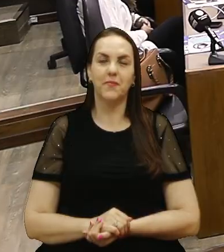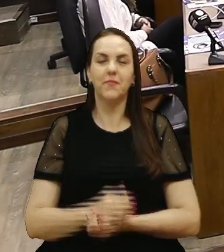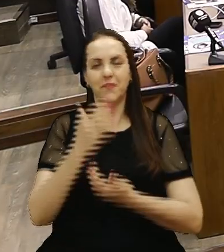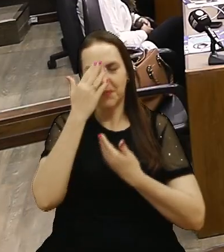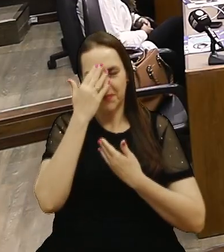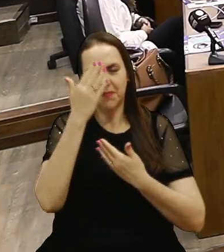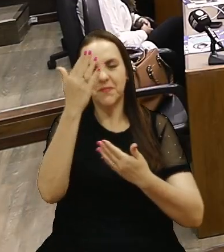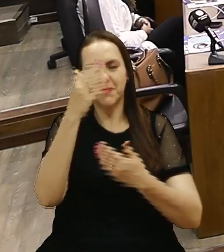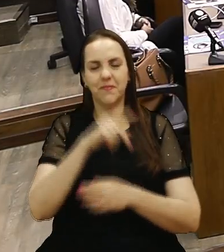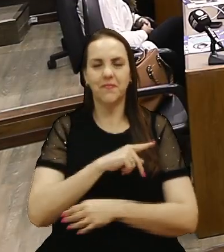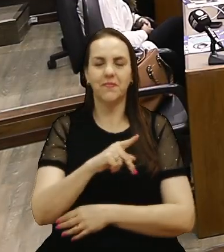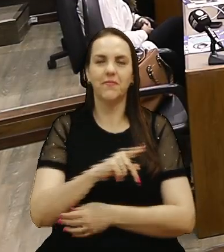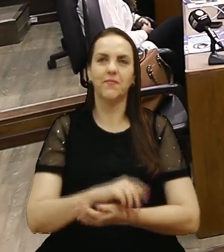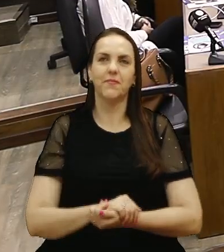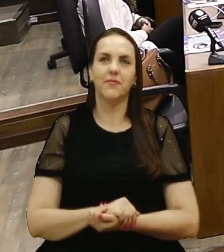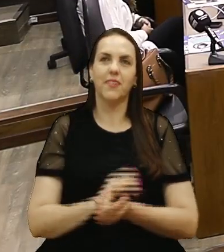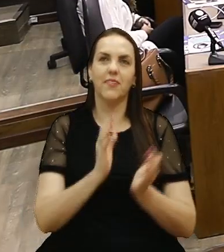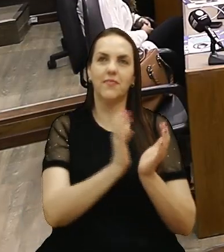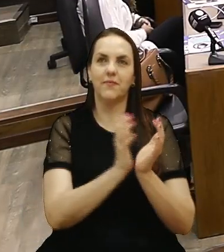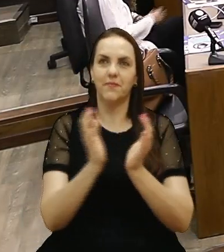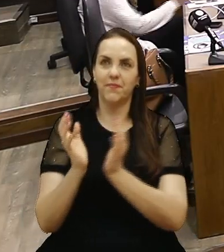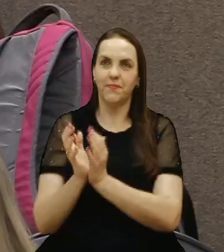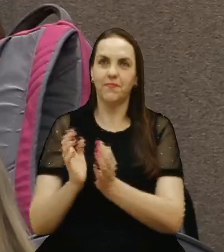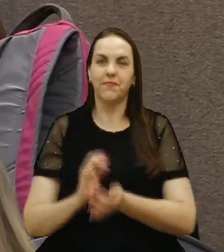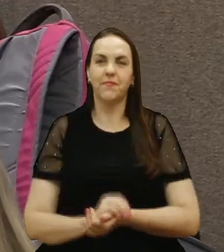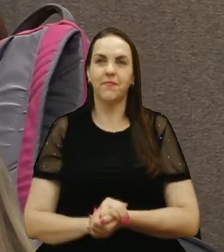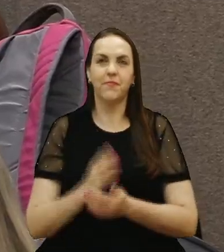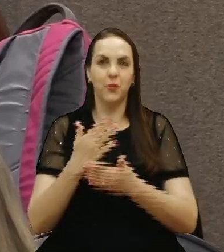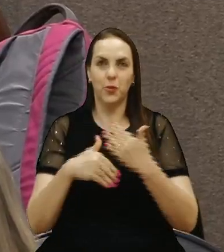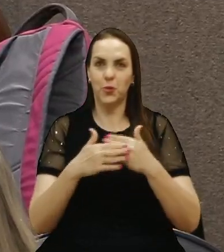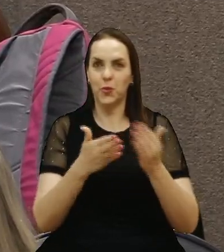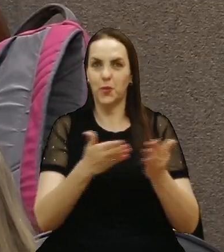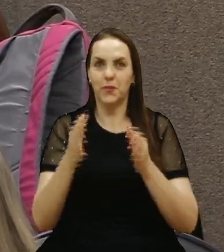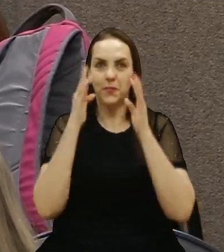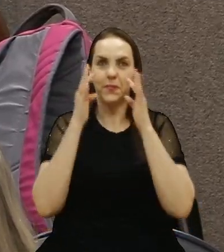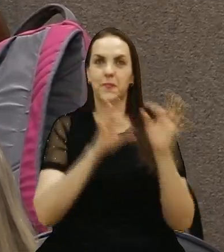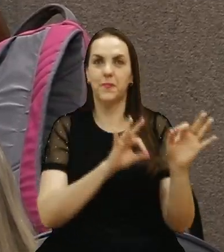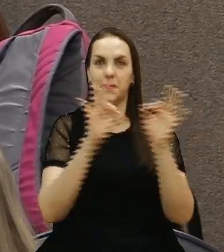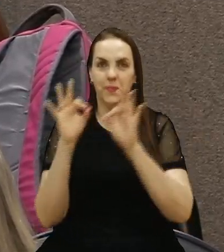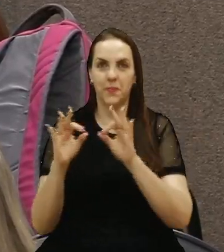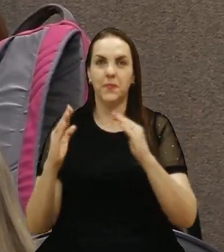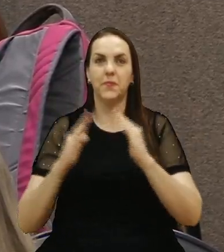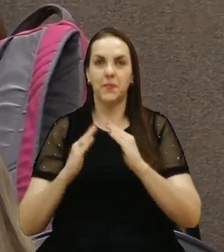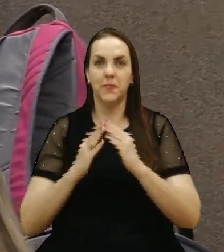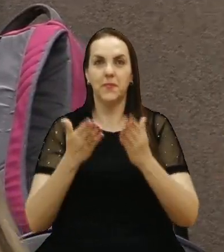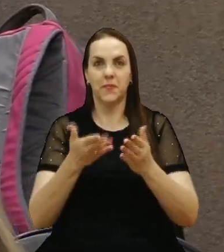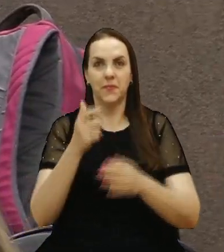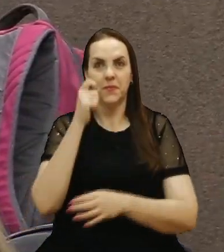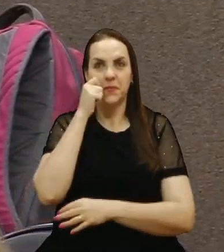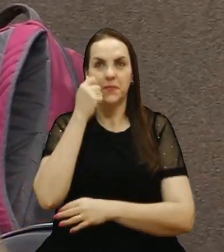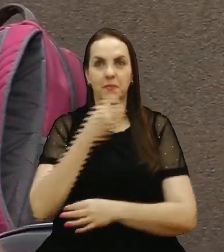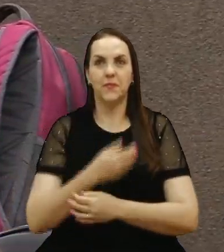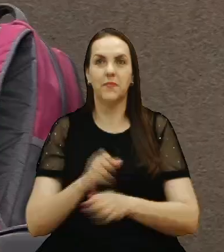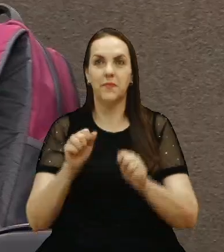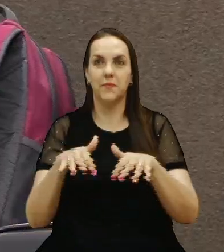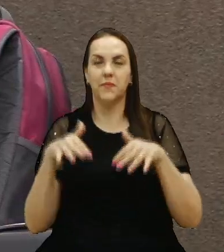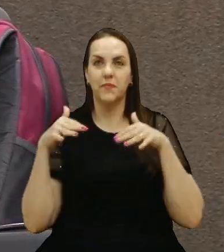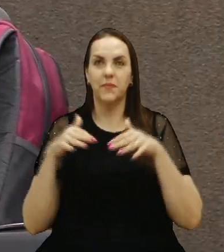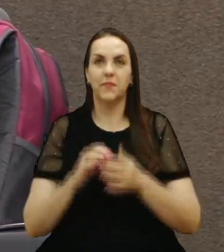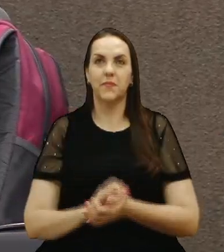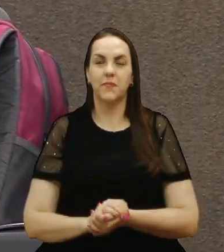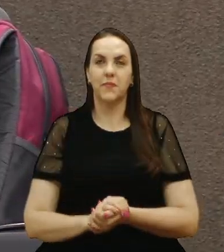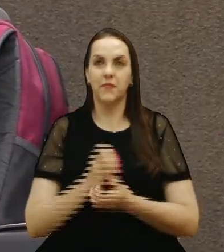Obrigado, presidente, nobres colegas, todos que nos assistem em casa e aqui na plenária, sejam